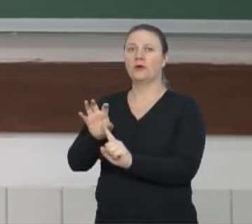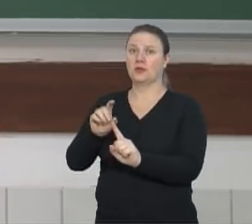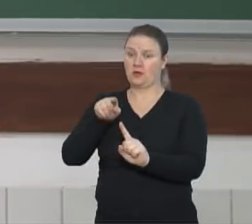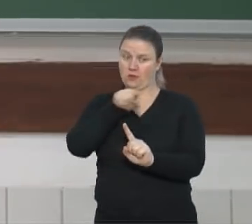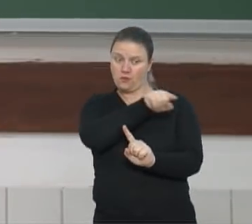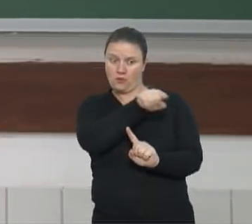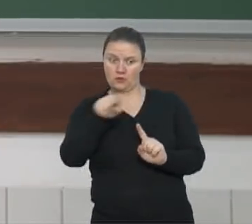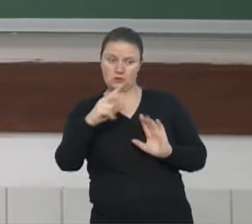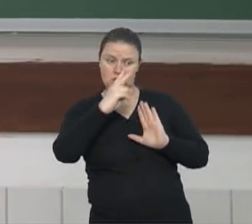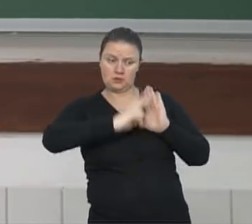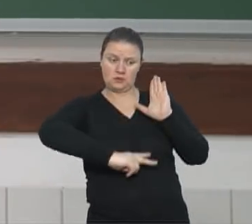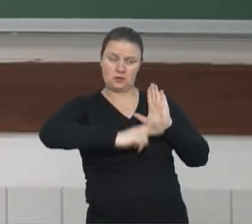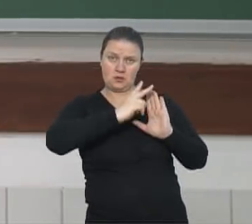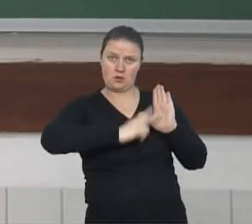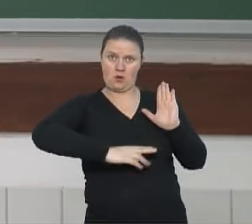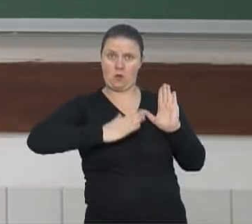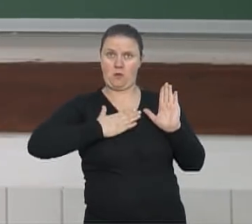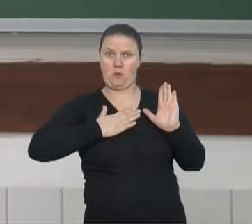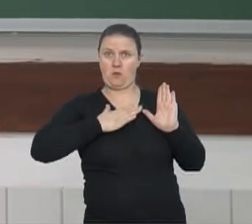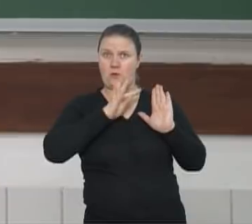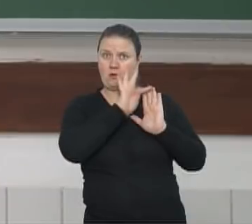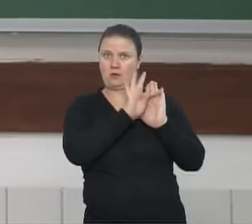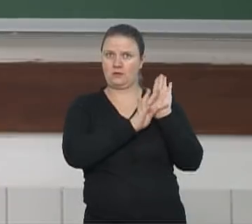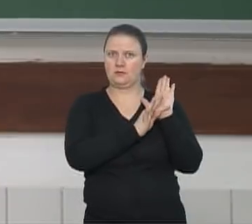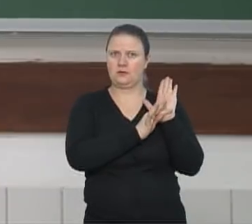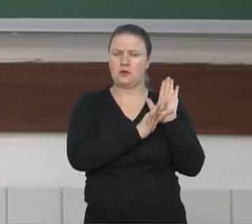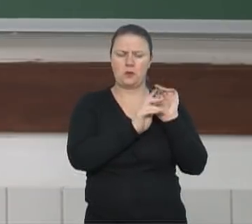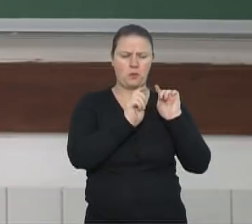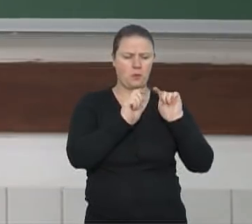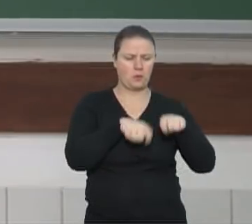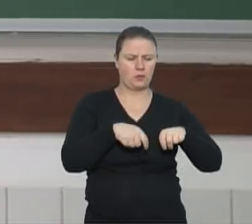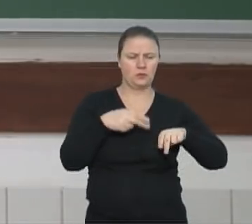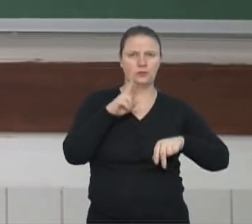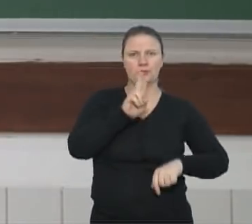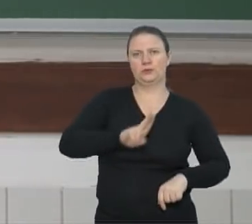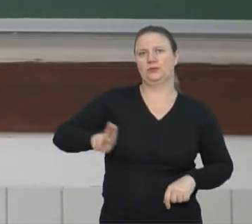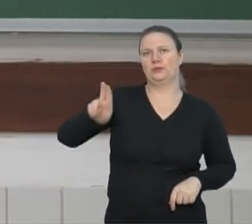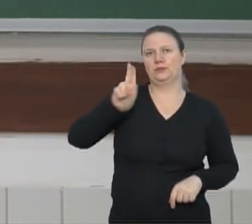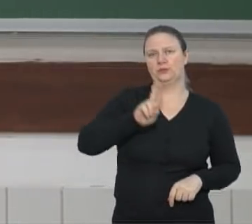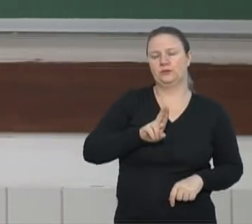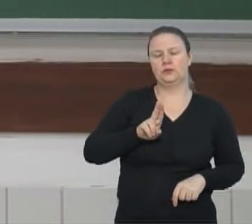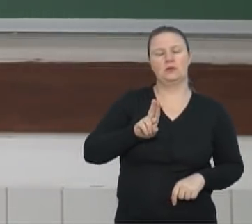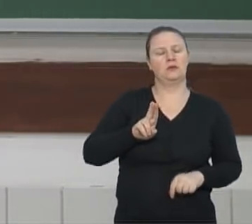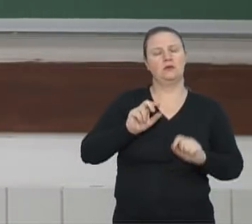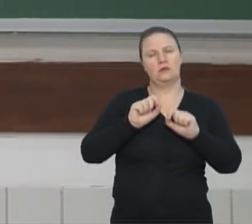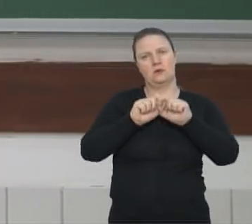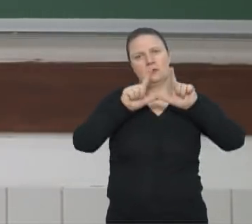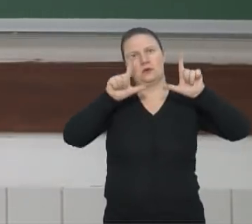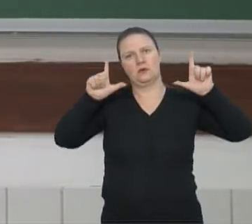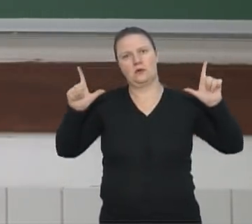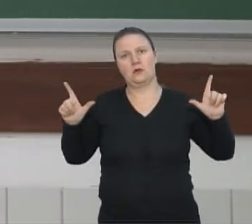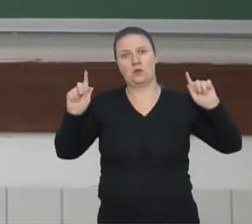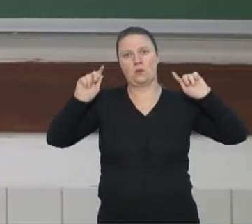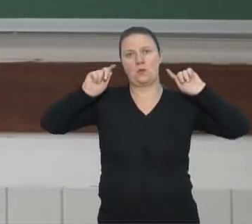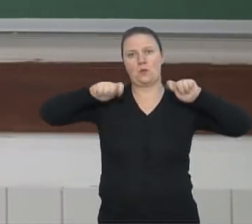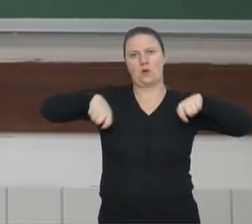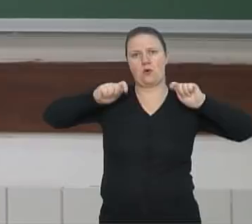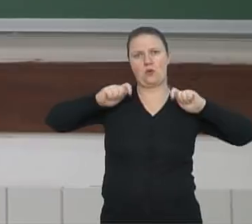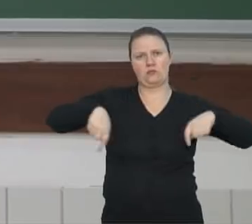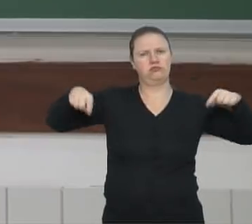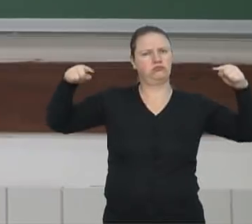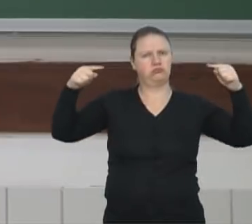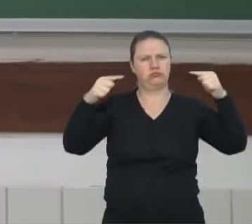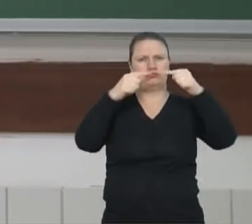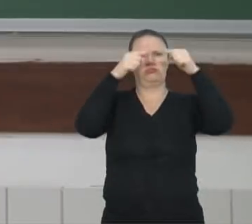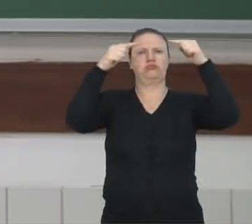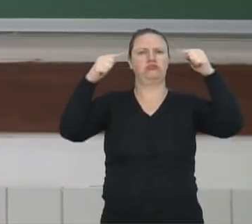coloquei. Portanto, eu posso utilizar o que eu quiser, claro, dentro de uma possibilidade